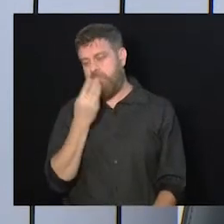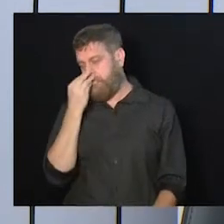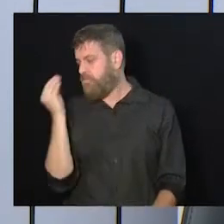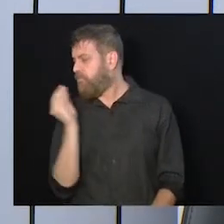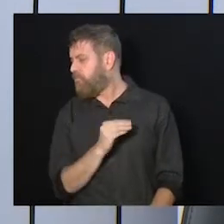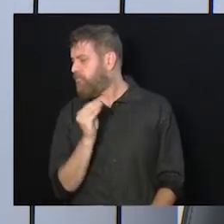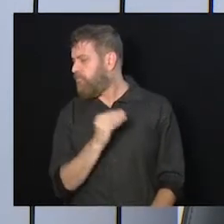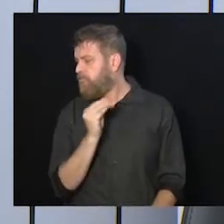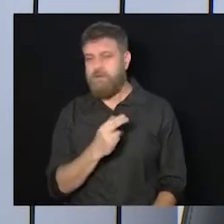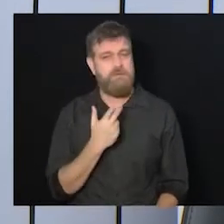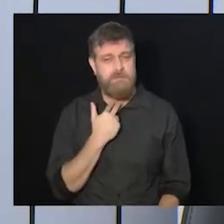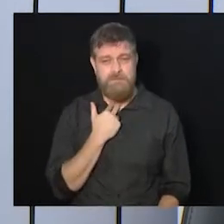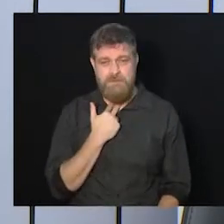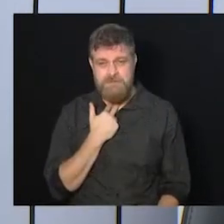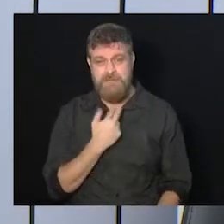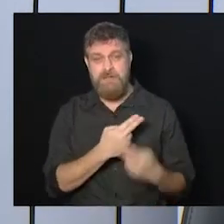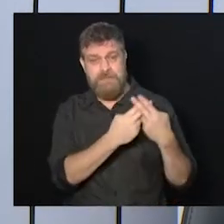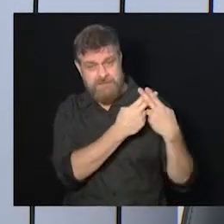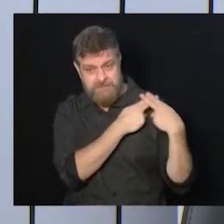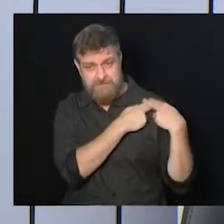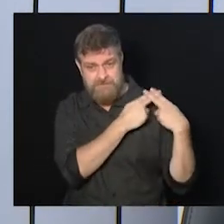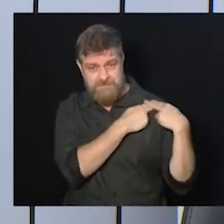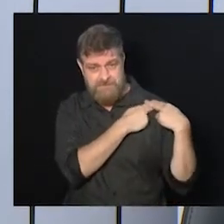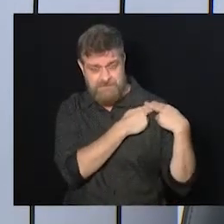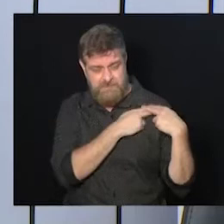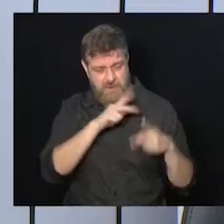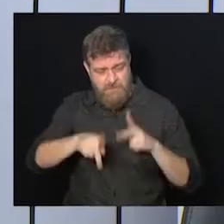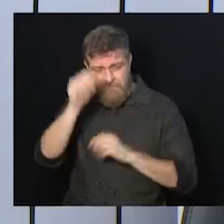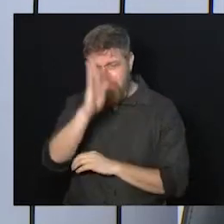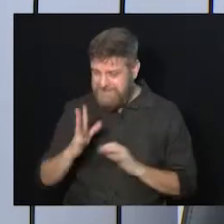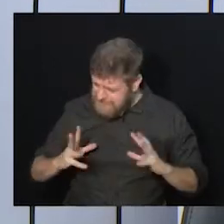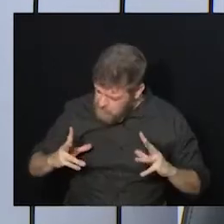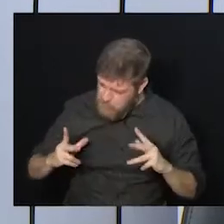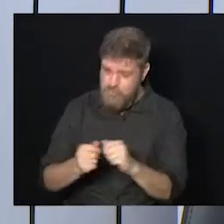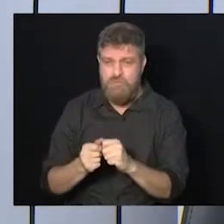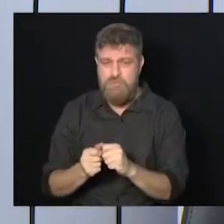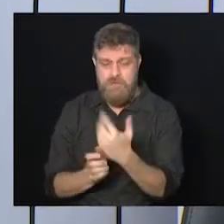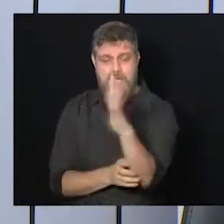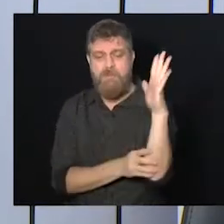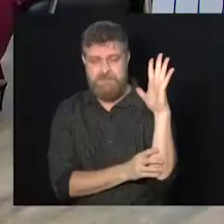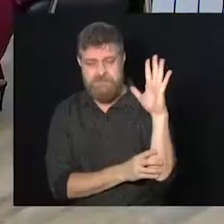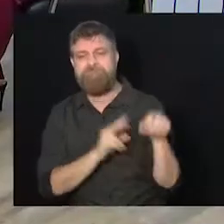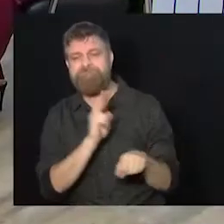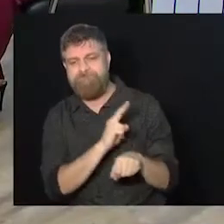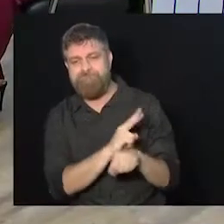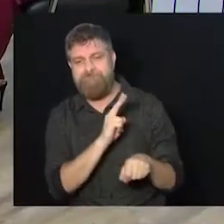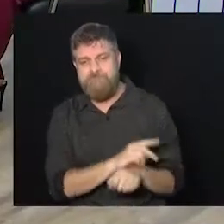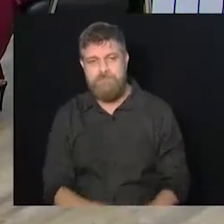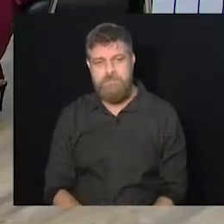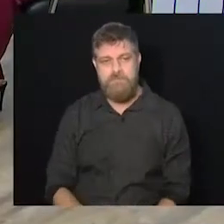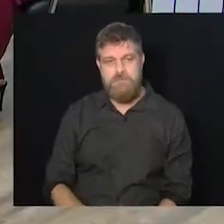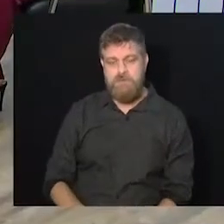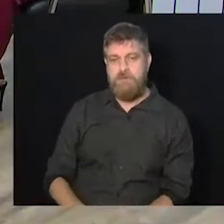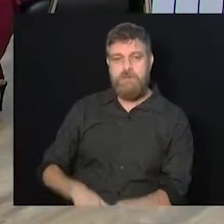desconsiderar, desprezar isso. Eu acho que é uma responsabilidade de todo brasileiro zelar por esse patrimônio. Outros países